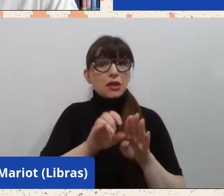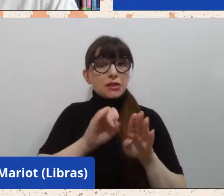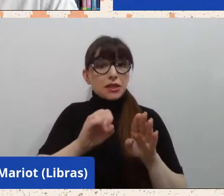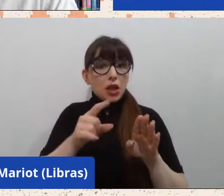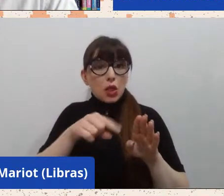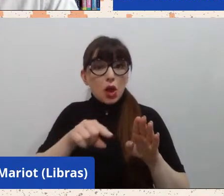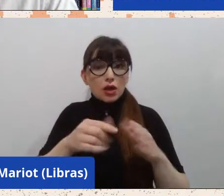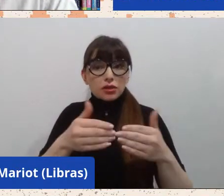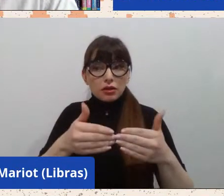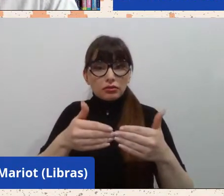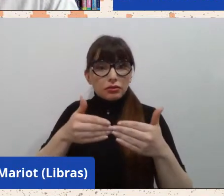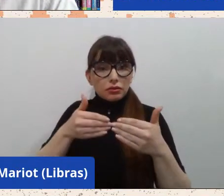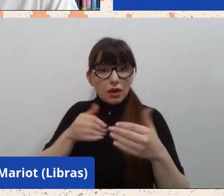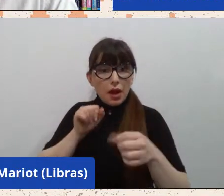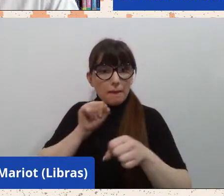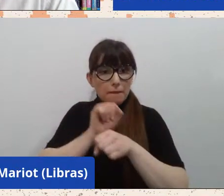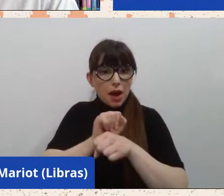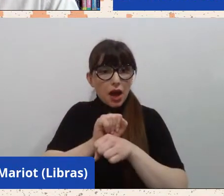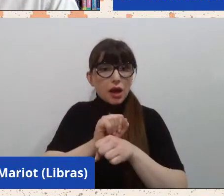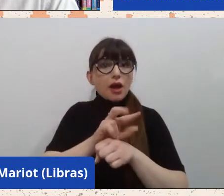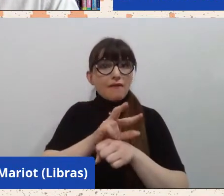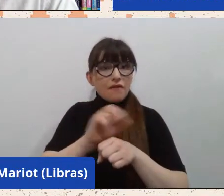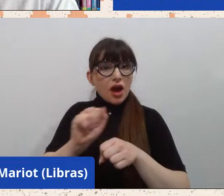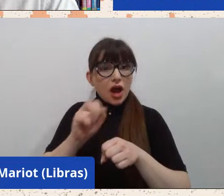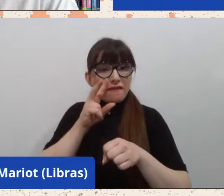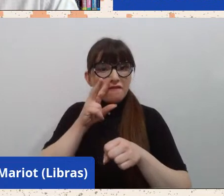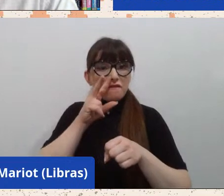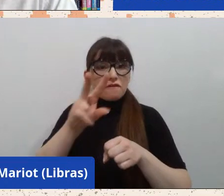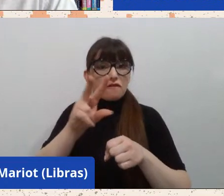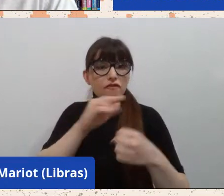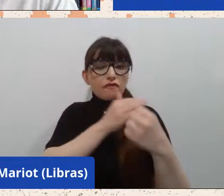nós vamos fortalecer aqueles que querem nos